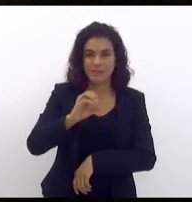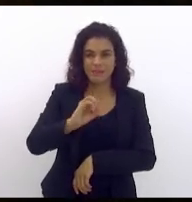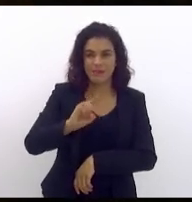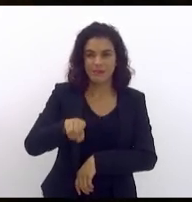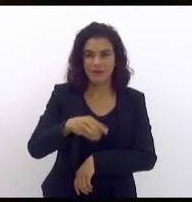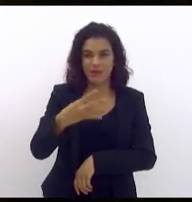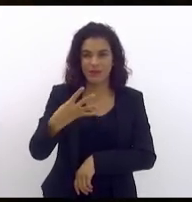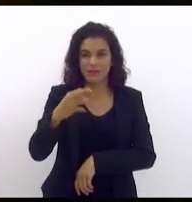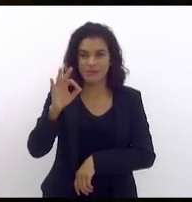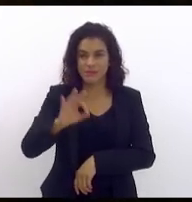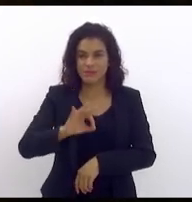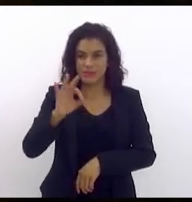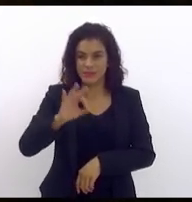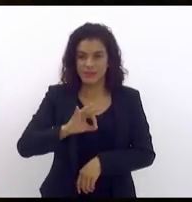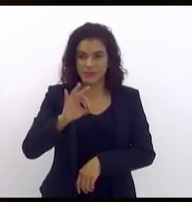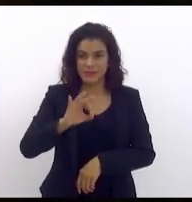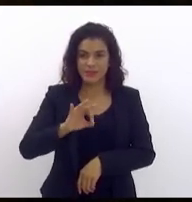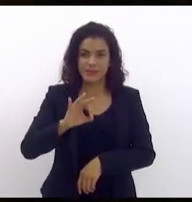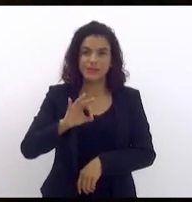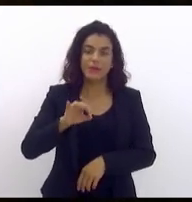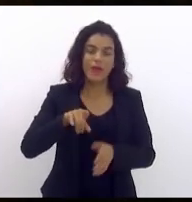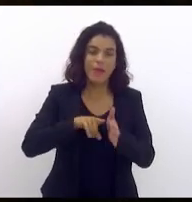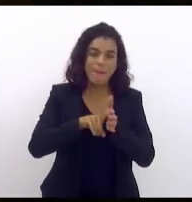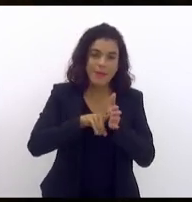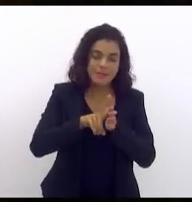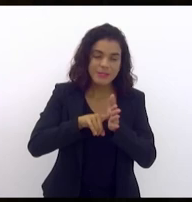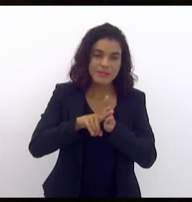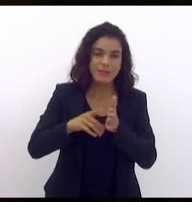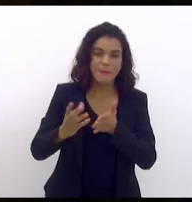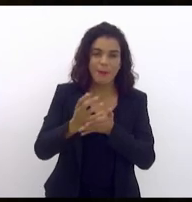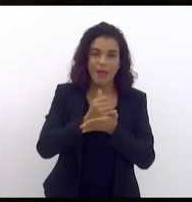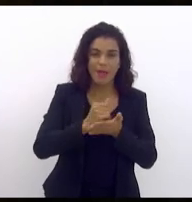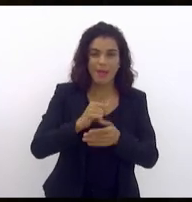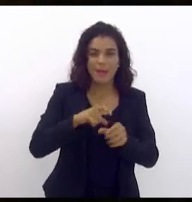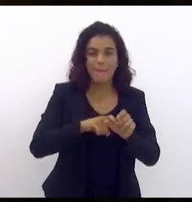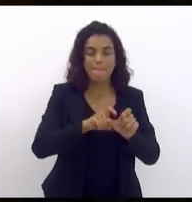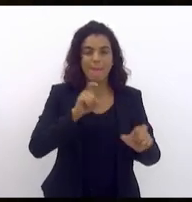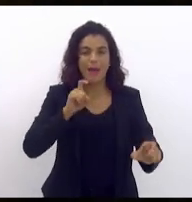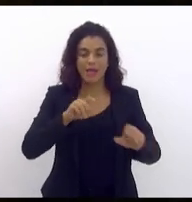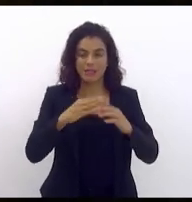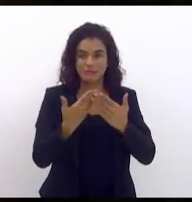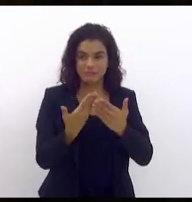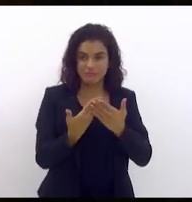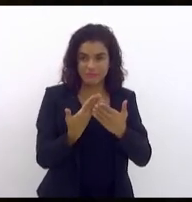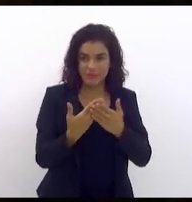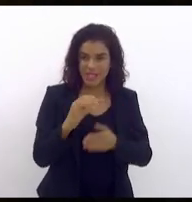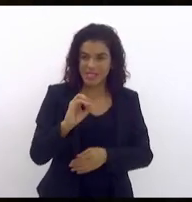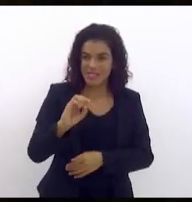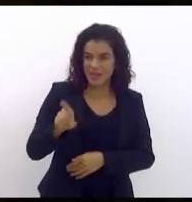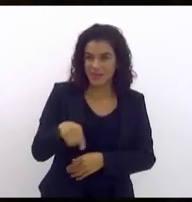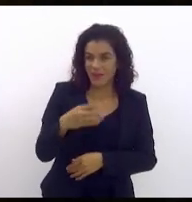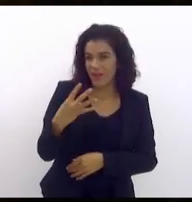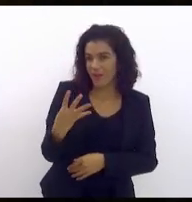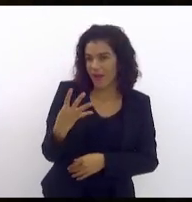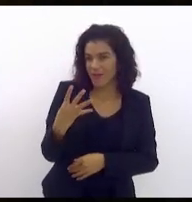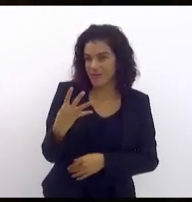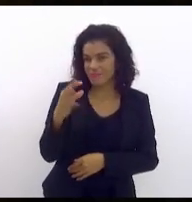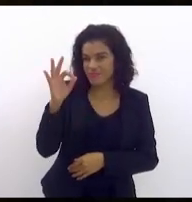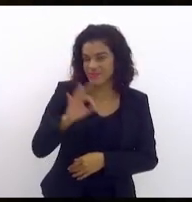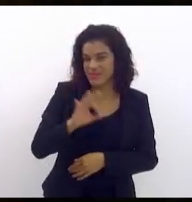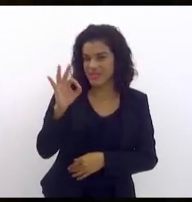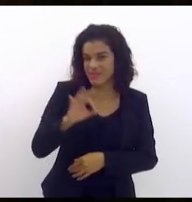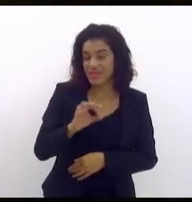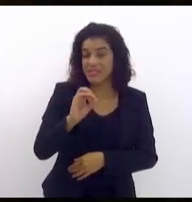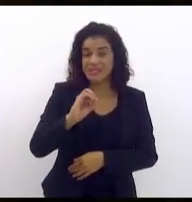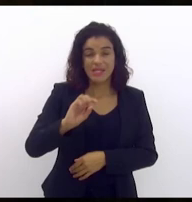0,44% segundo última fonte do IBGE de evasão escolar parece bem pouco né 0,44% só que